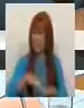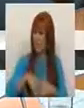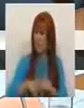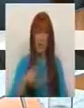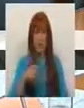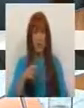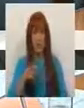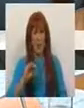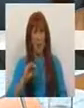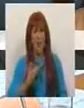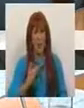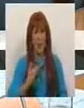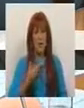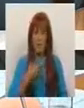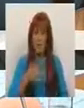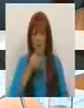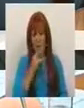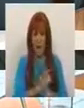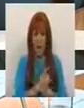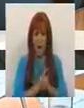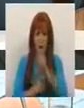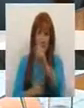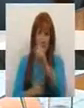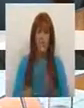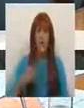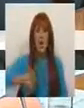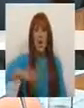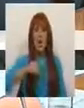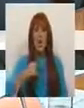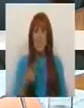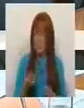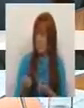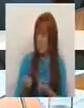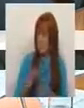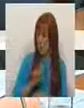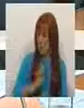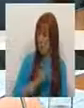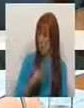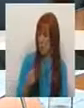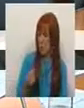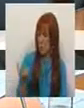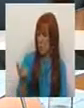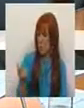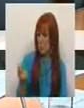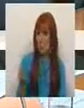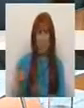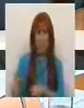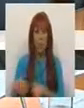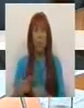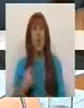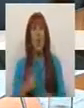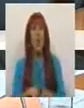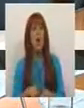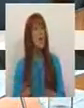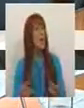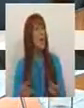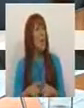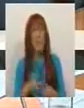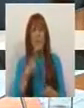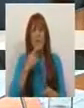faz ao PSD, que não podemos deixar de falar nelas. Que nós apoucamos o poder local. Que nós fomos ao ponto